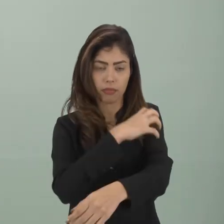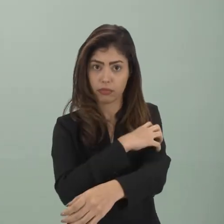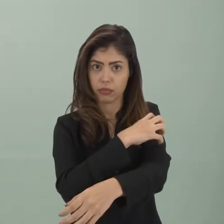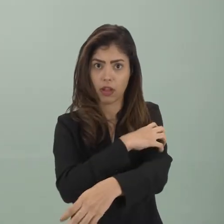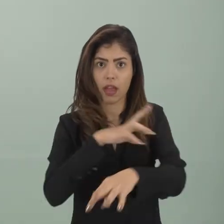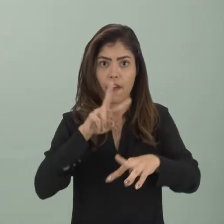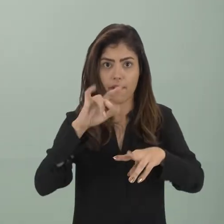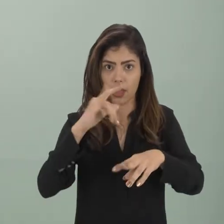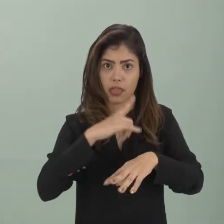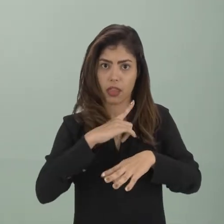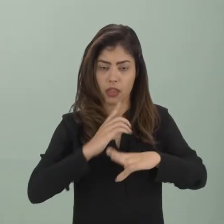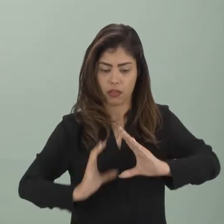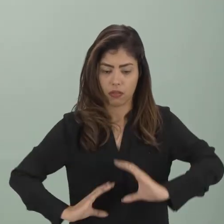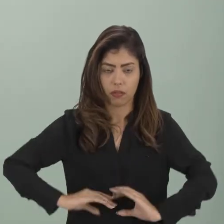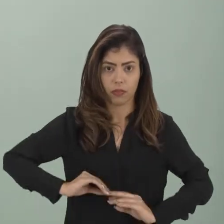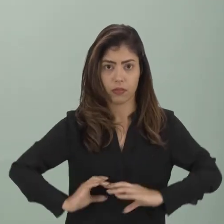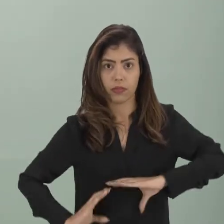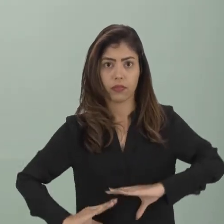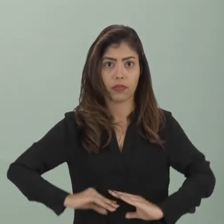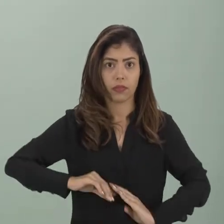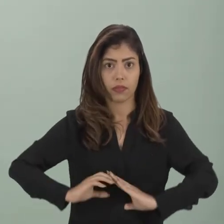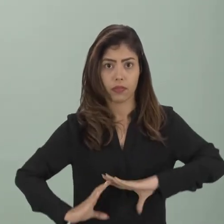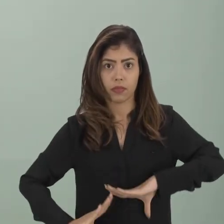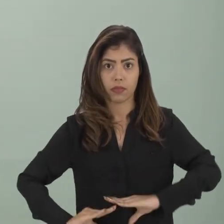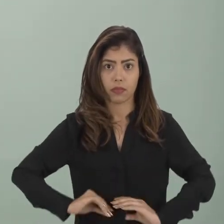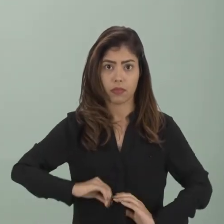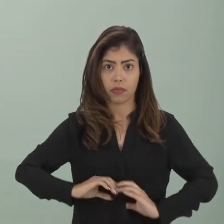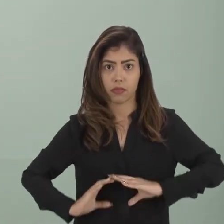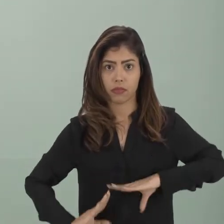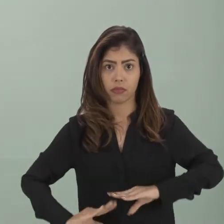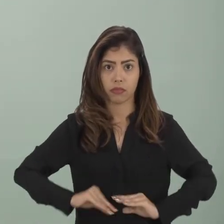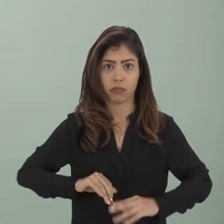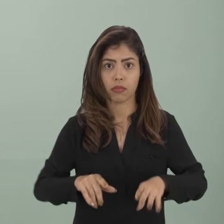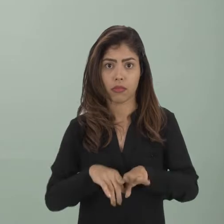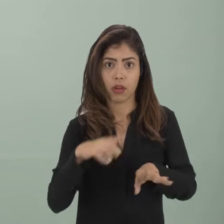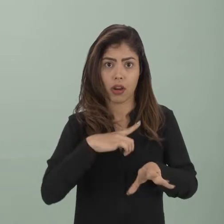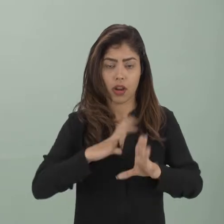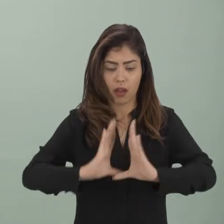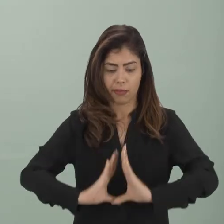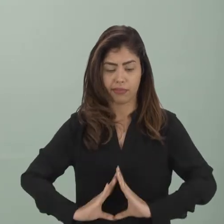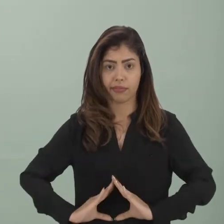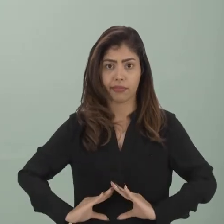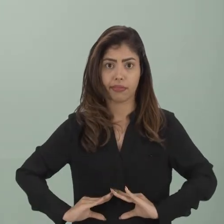fazer os movimentos peristálticos de apertamento para poder